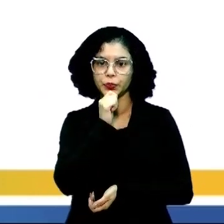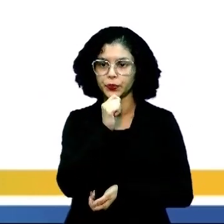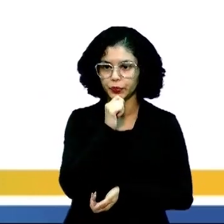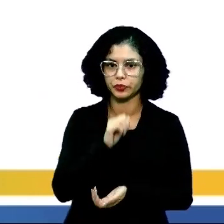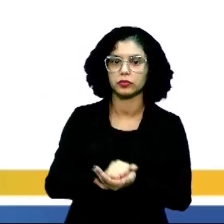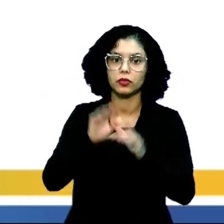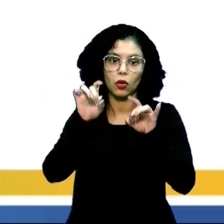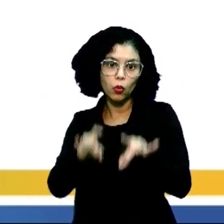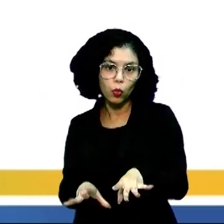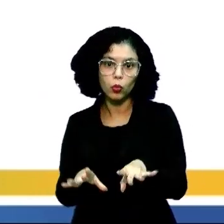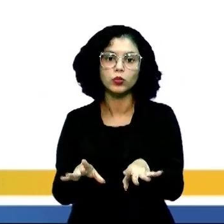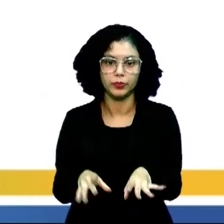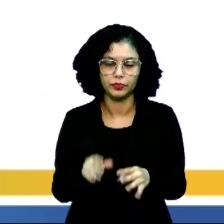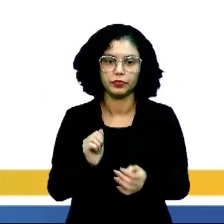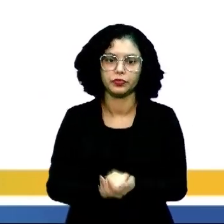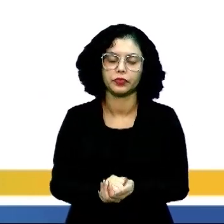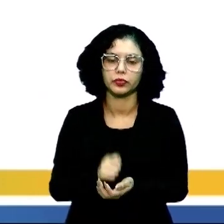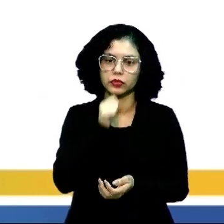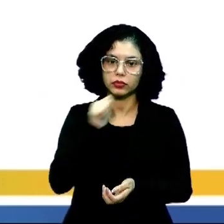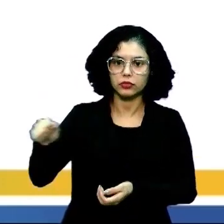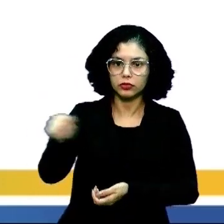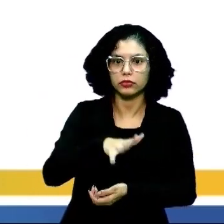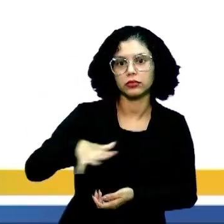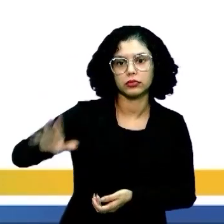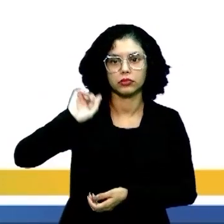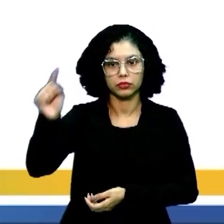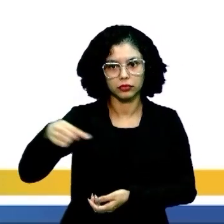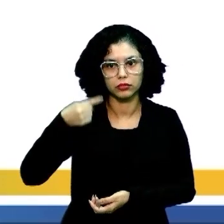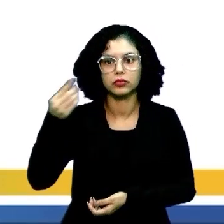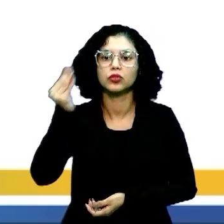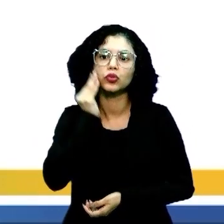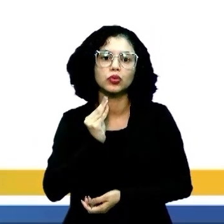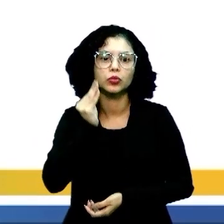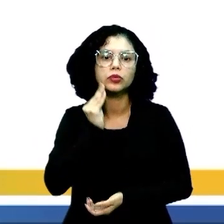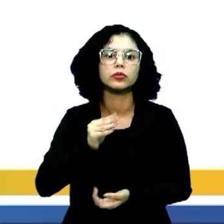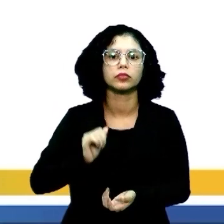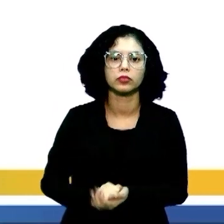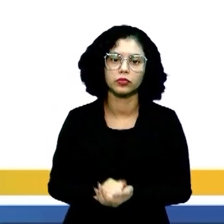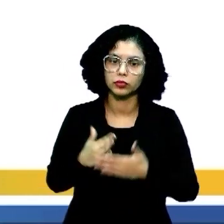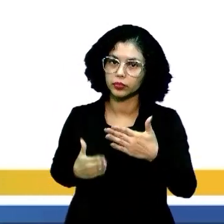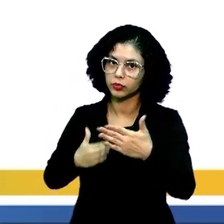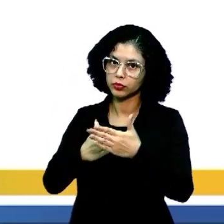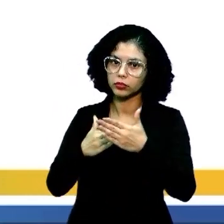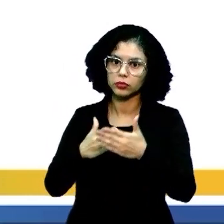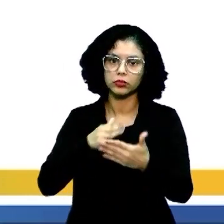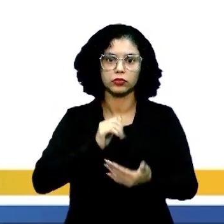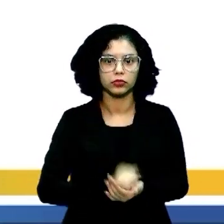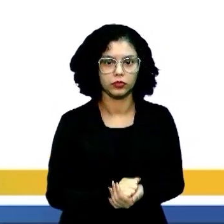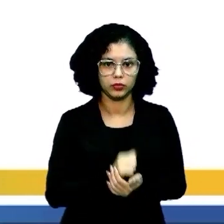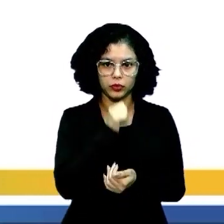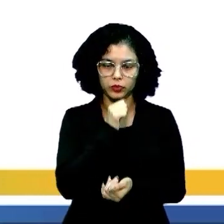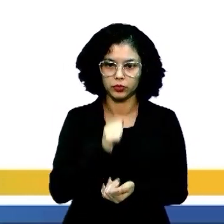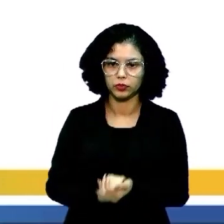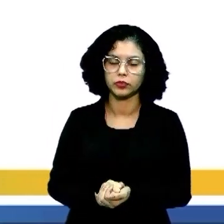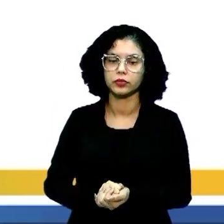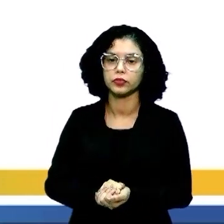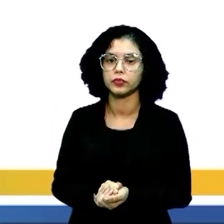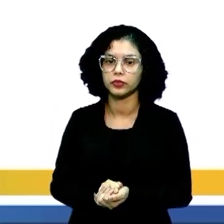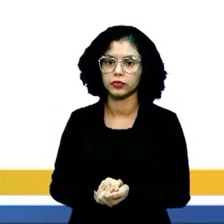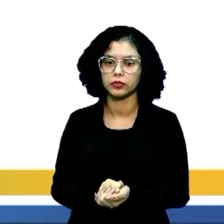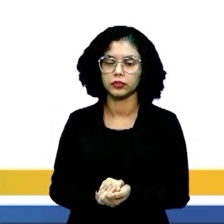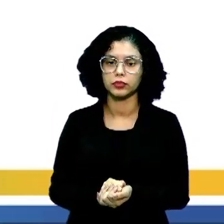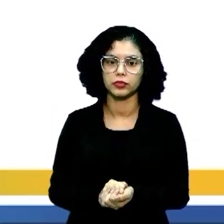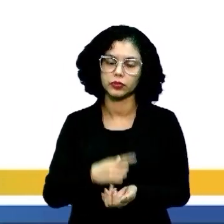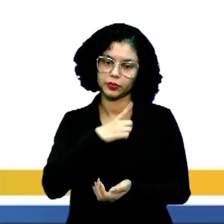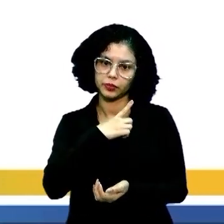o último avião, ele caiu em campo aberto após a tentativa dos passageiros de impedir os terroristas